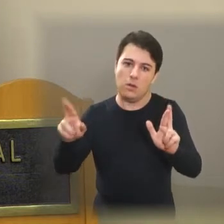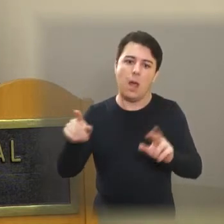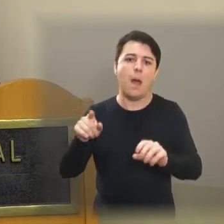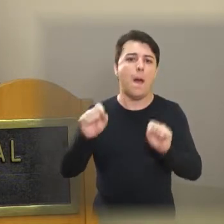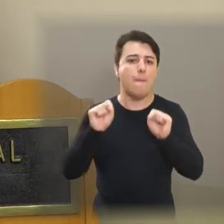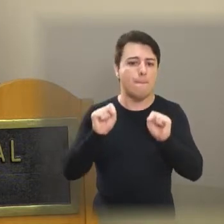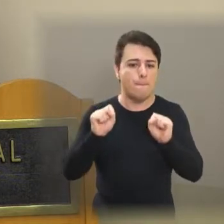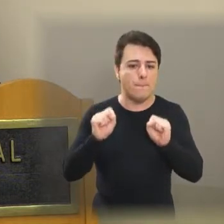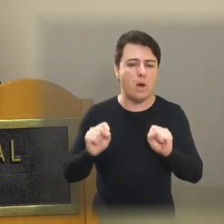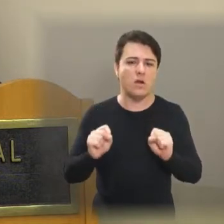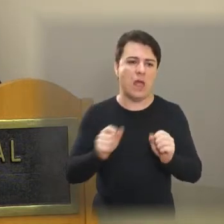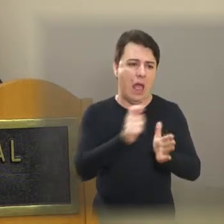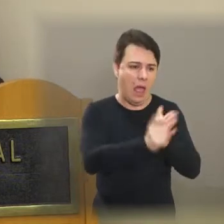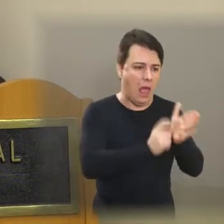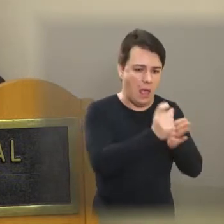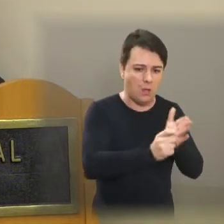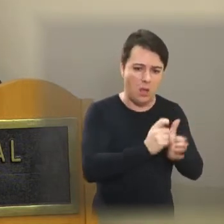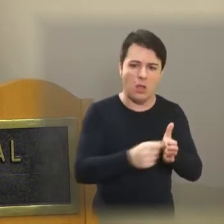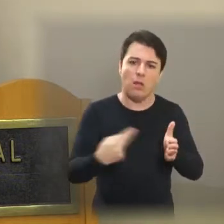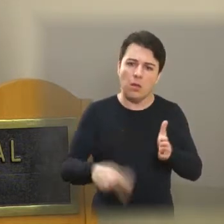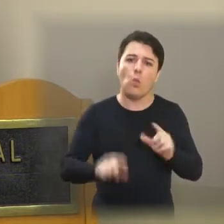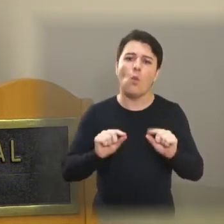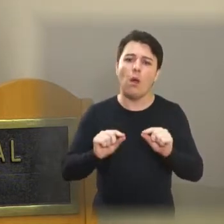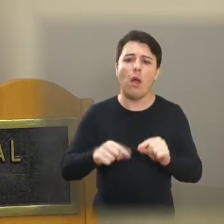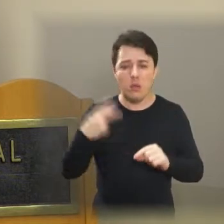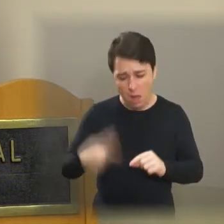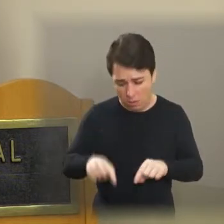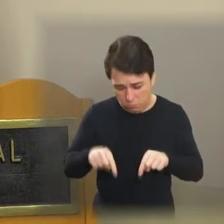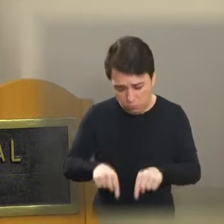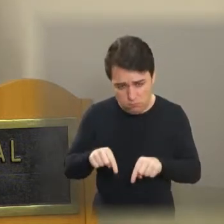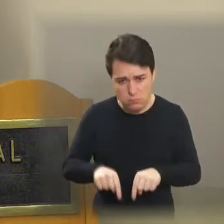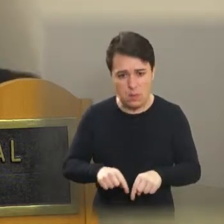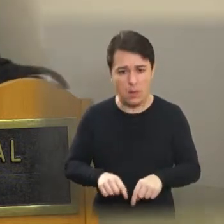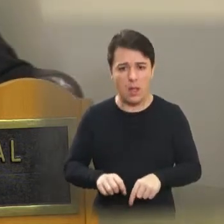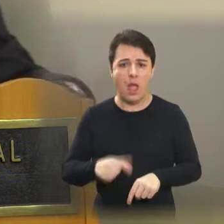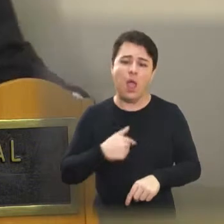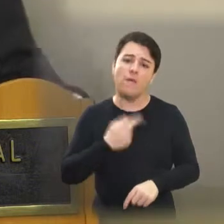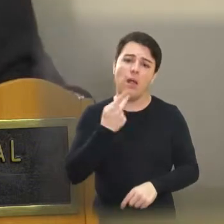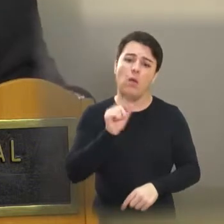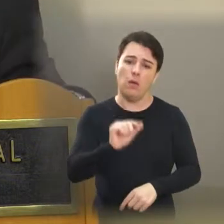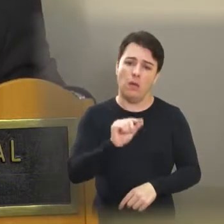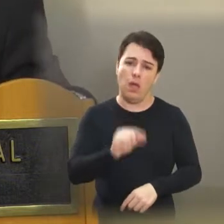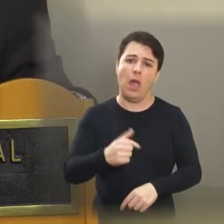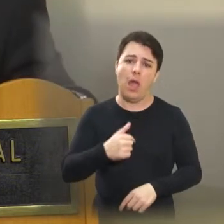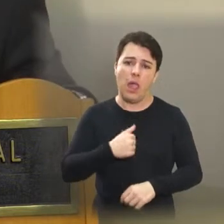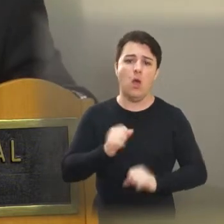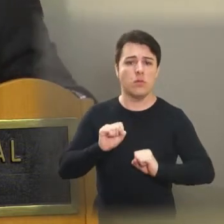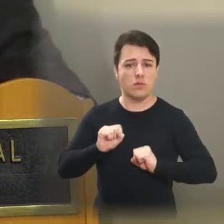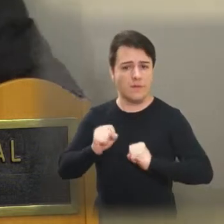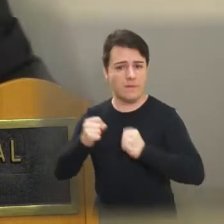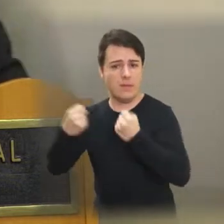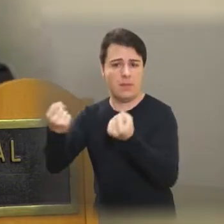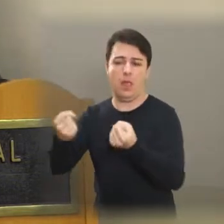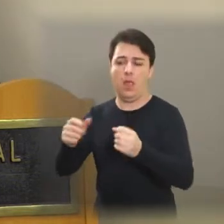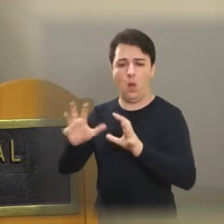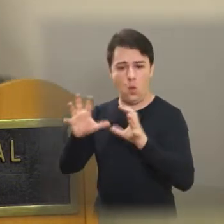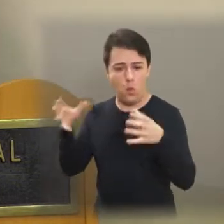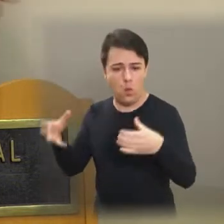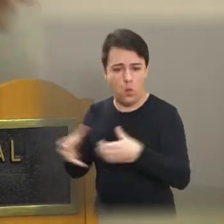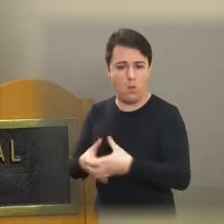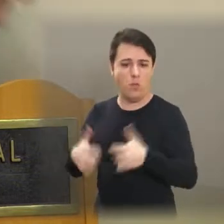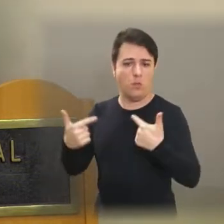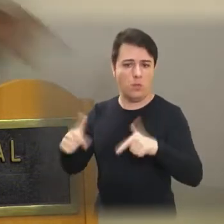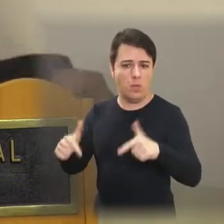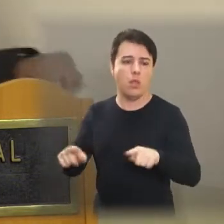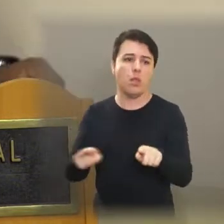Pode ser, a galera aquarense, pode ser brasileiro, mas tá aqui, ó. E sempre eu falei, vou defender a classe pobre, sim. Vou defender